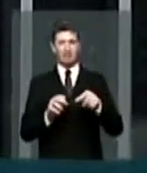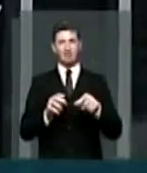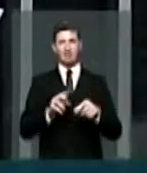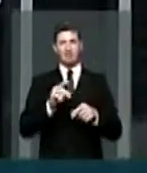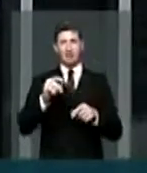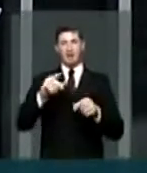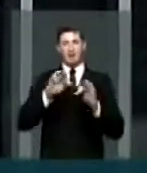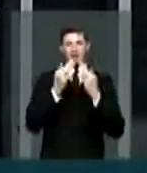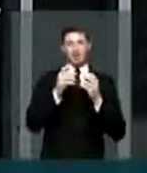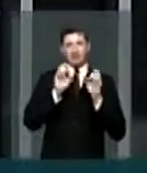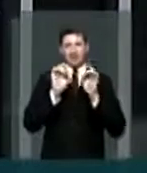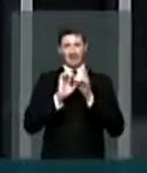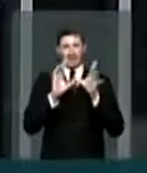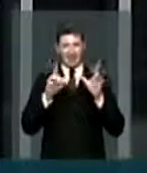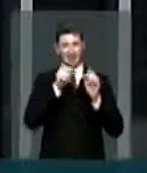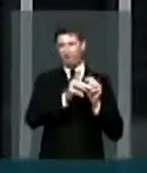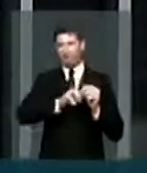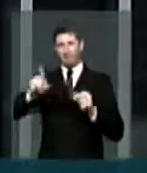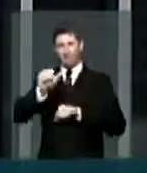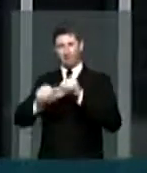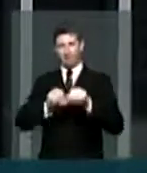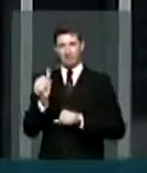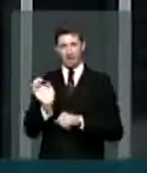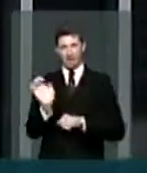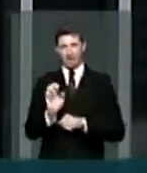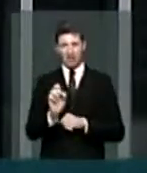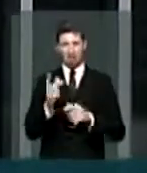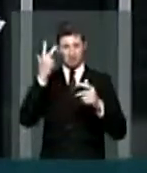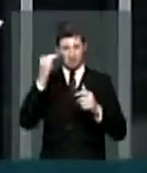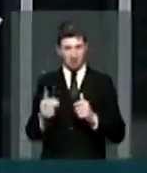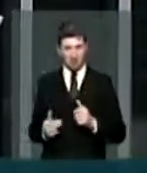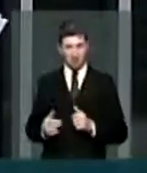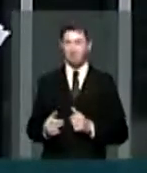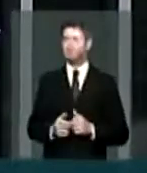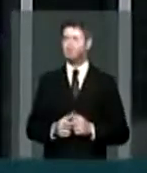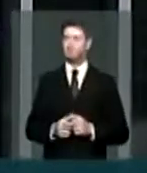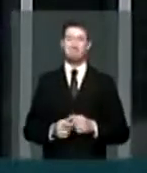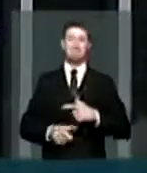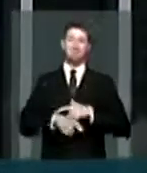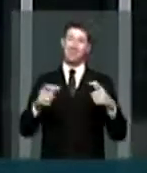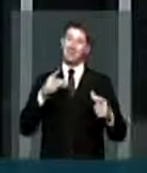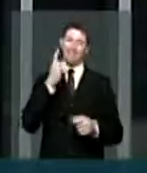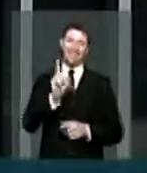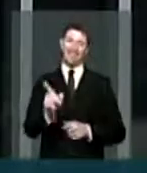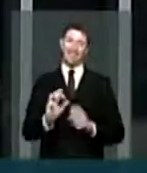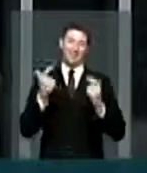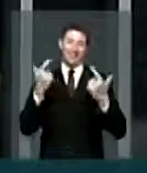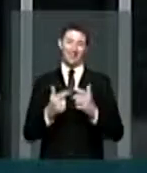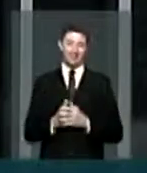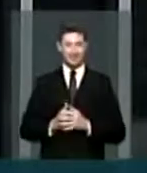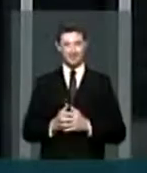filhos jovens saírem com homossexuais sem que tivessem nenhum receio. Certamente a maioria diria que não.